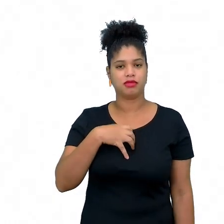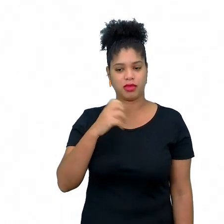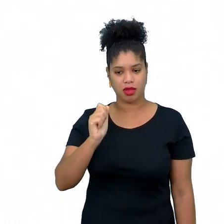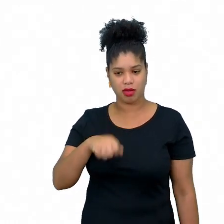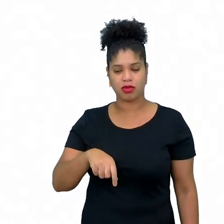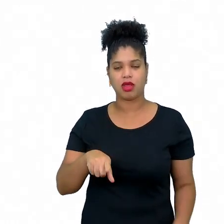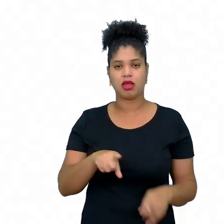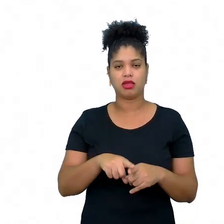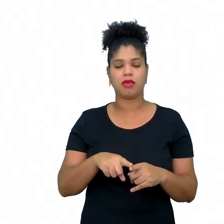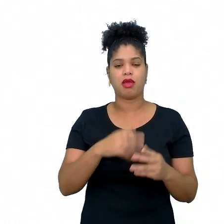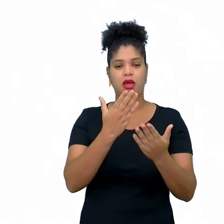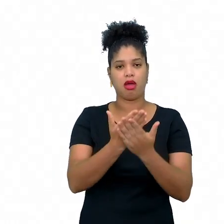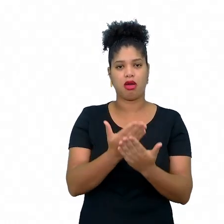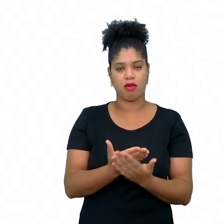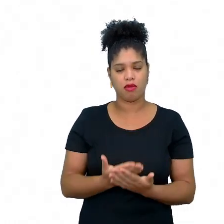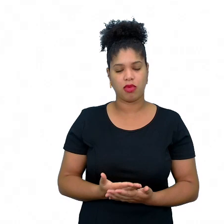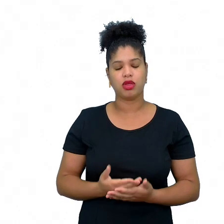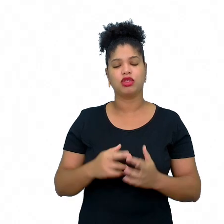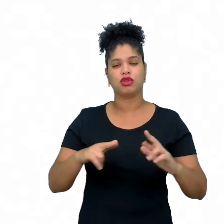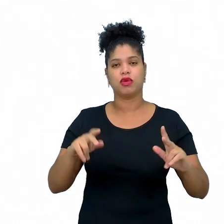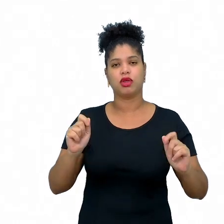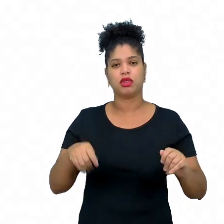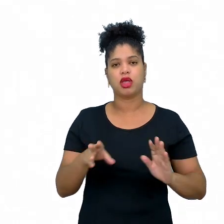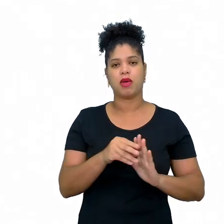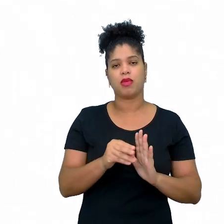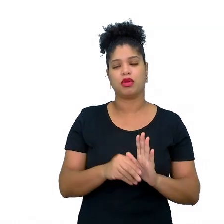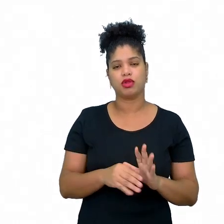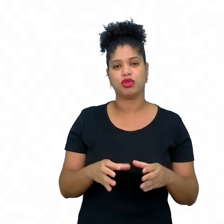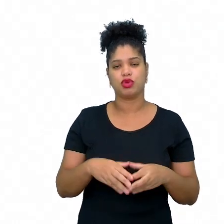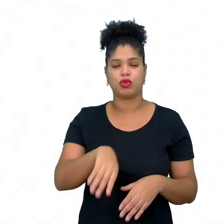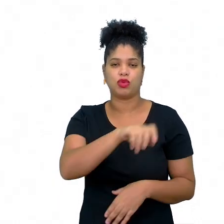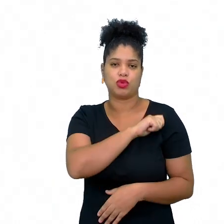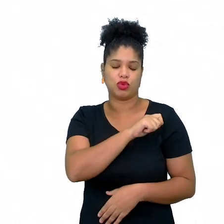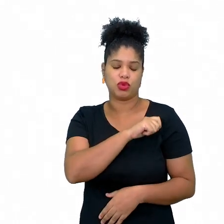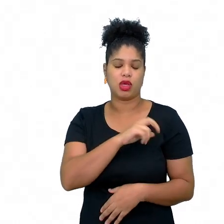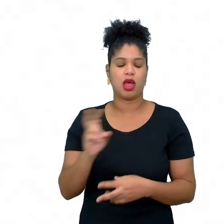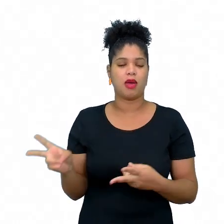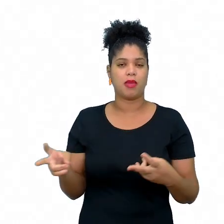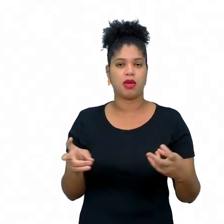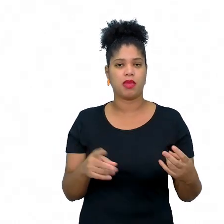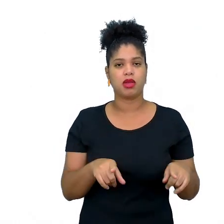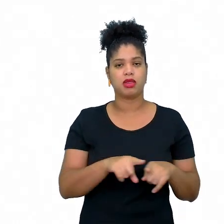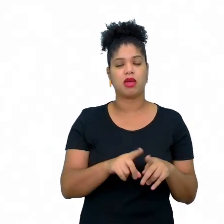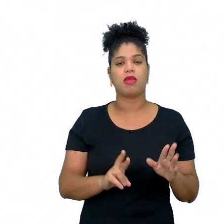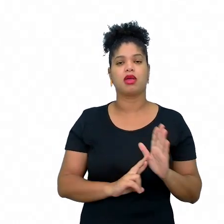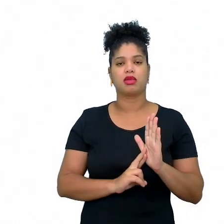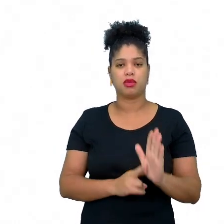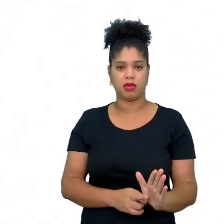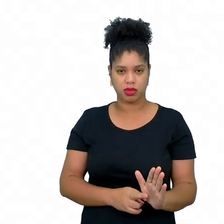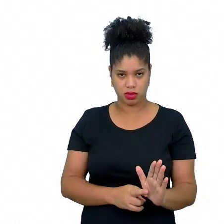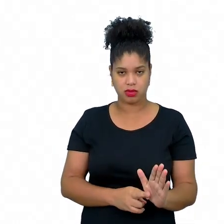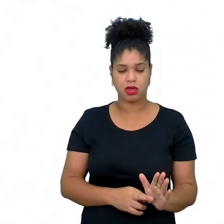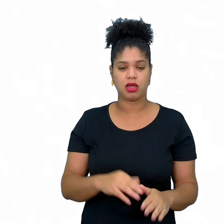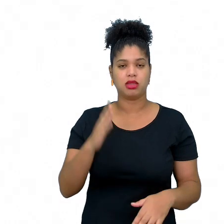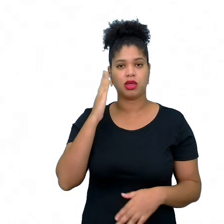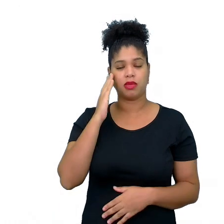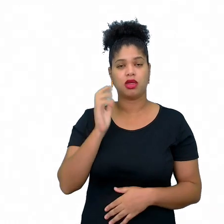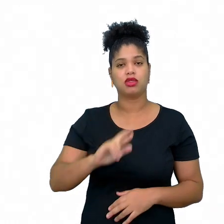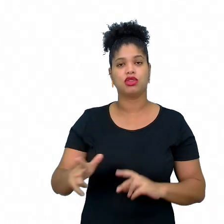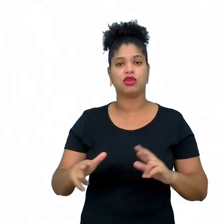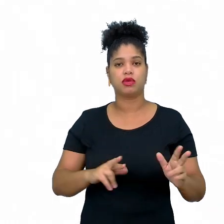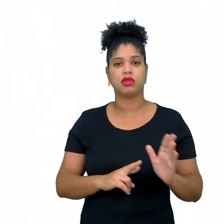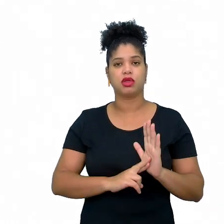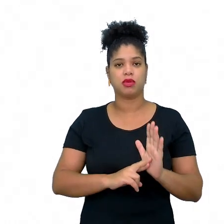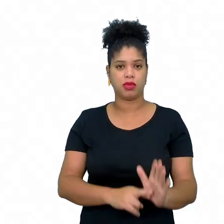em diversas aulas, né, para a gente abordar com esses alunos a localização, essa representação, as diferentes representações